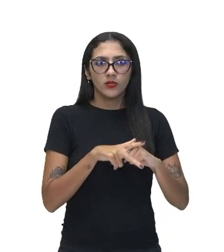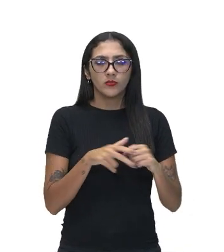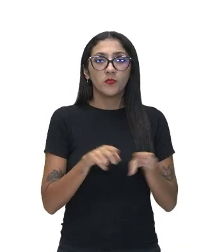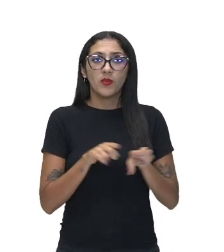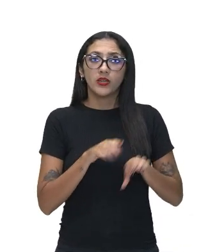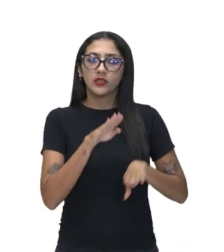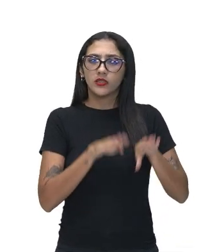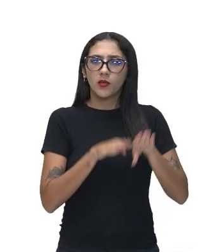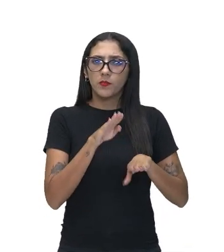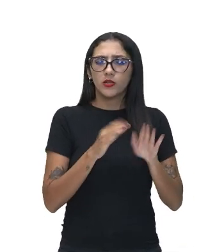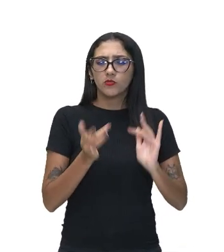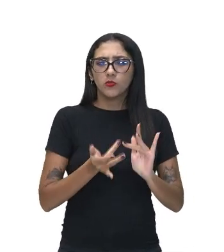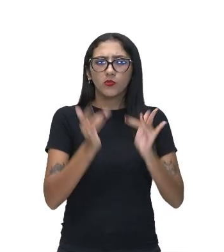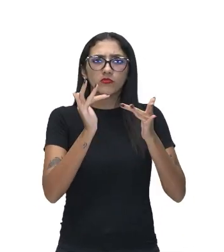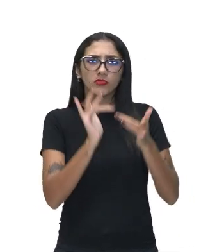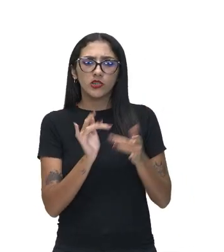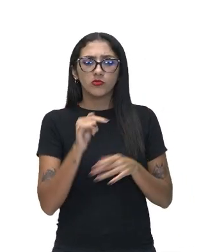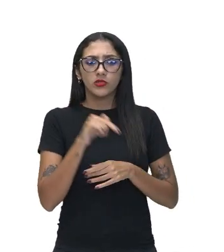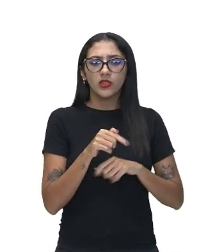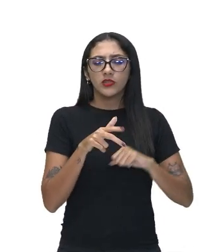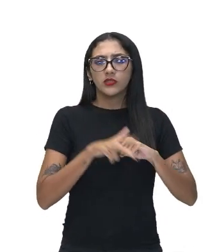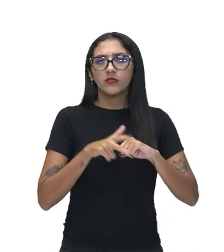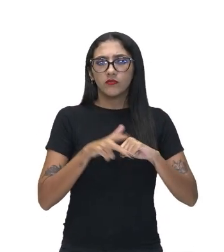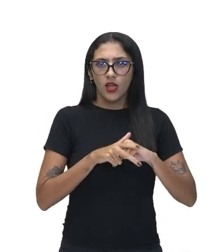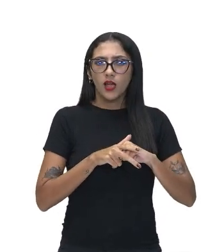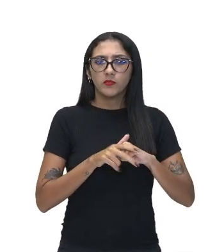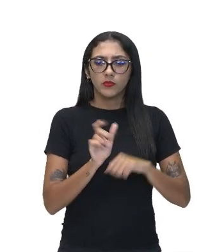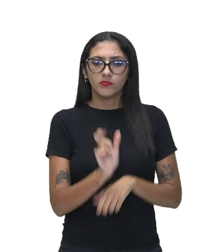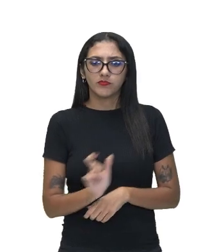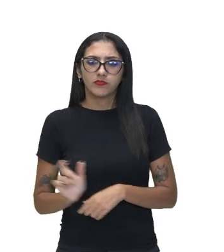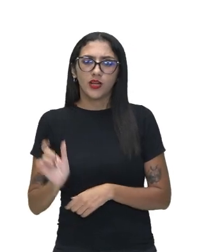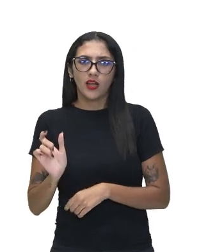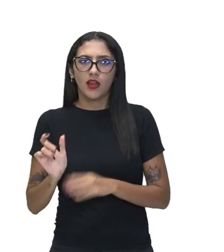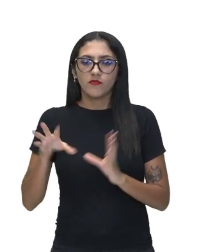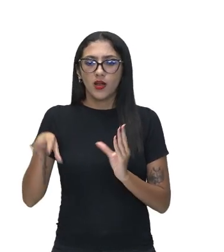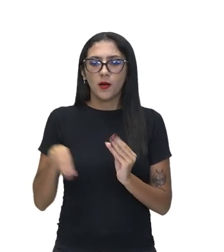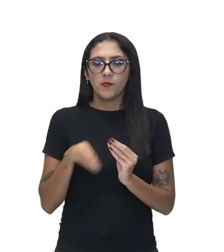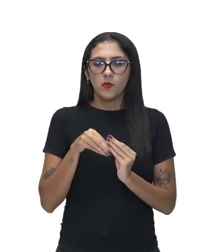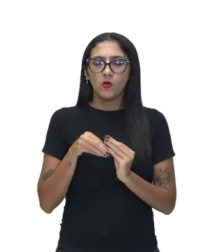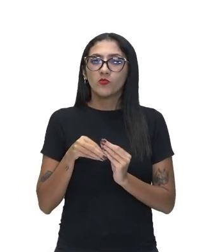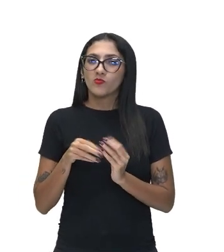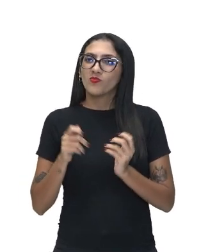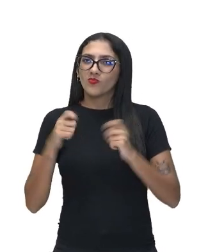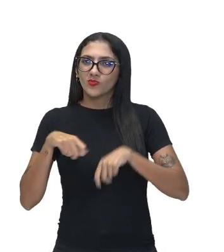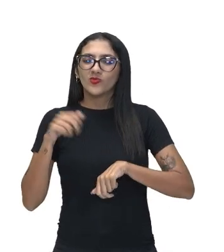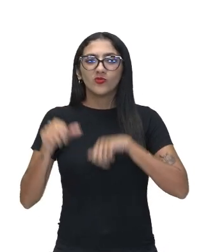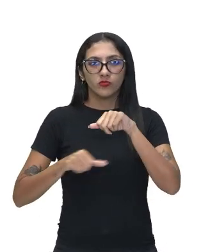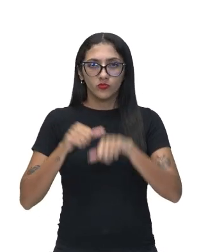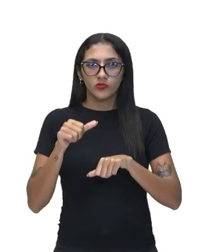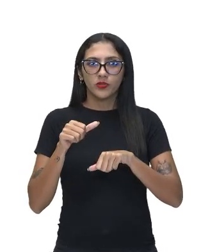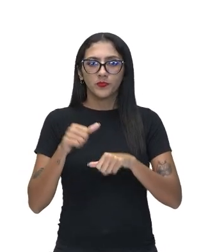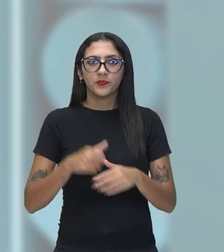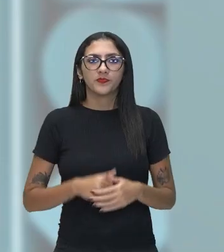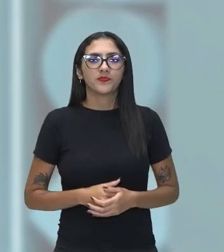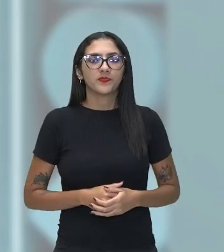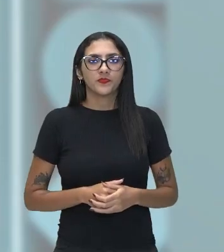verbo assume no contexto, a regência pode ser modificada. Então, quando a gente observa a